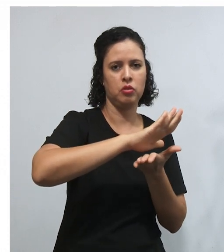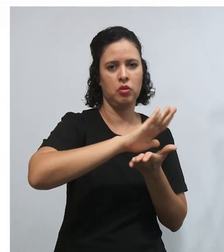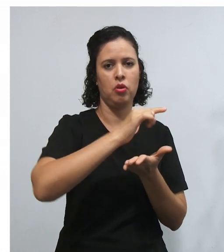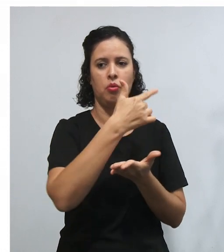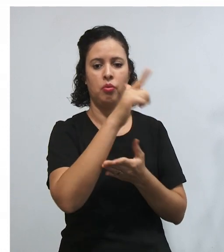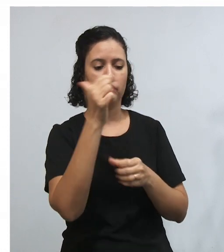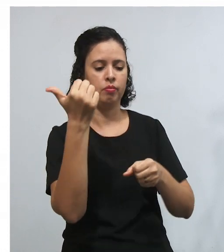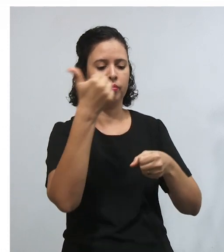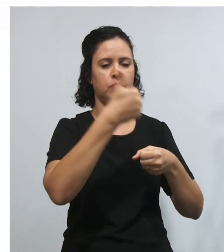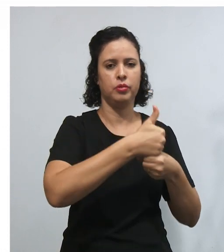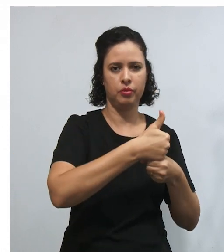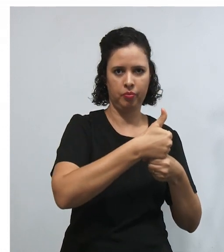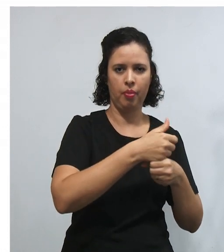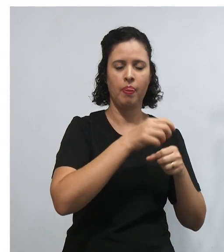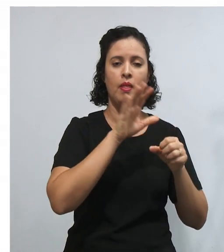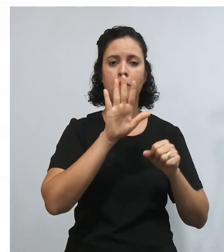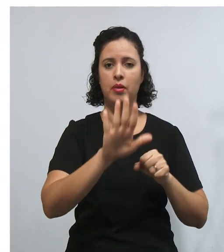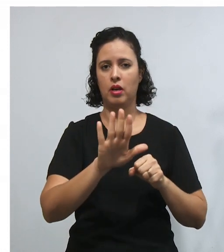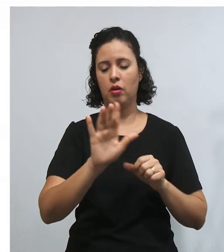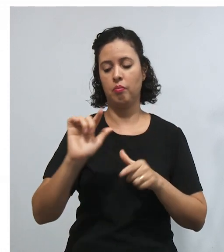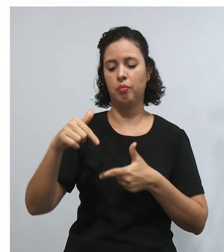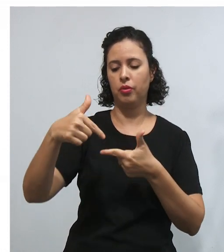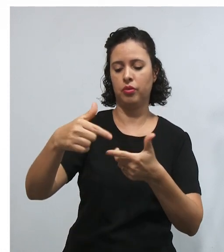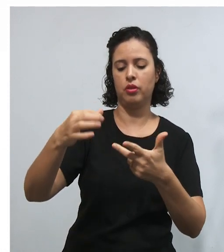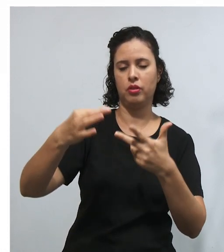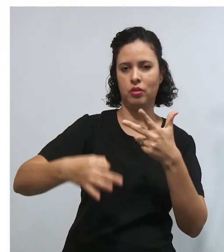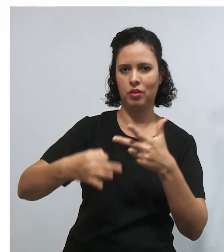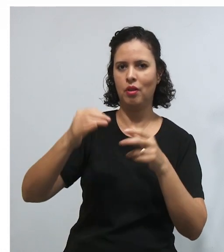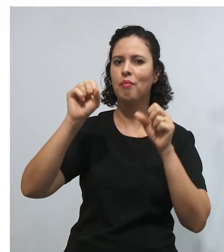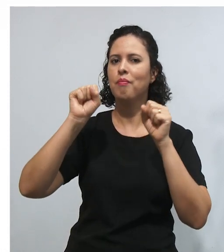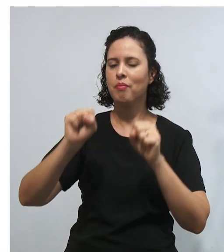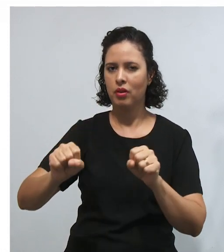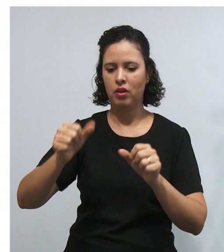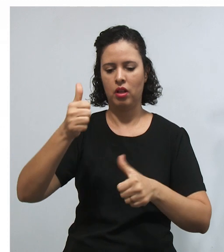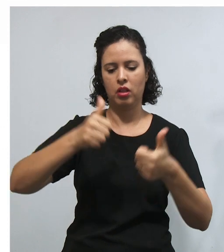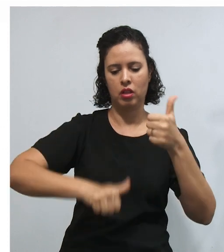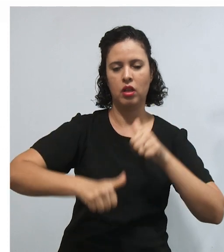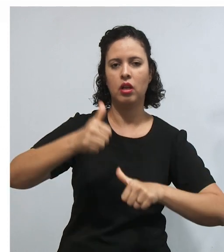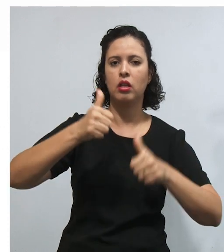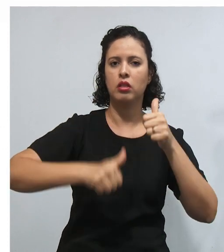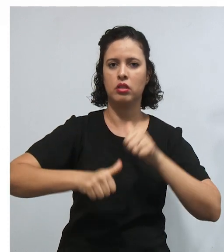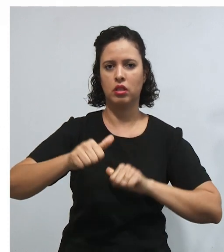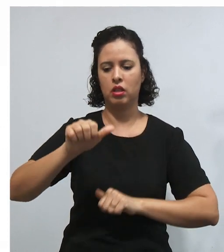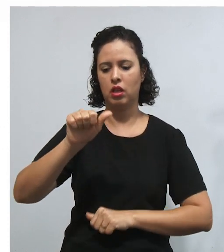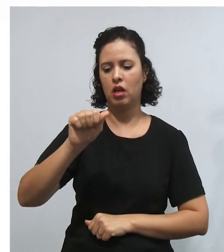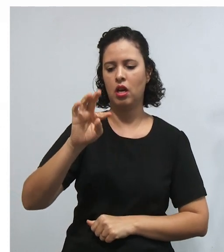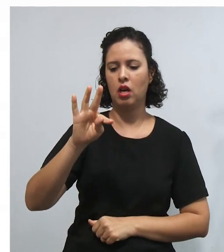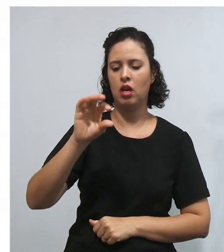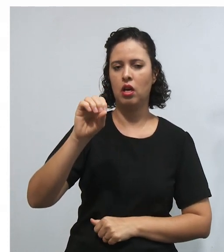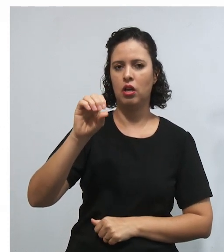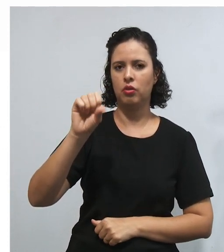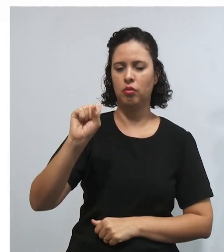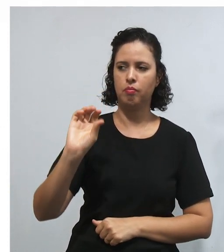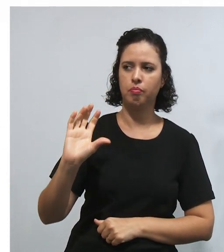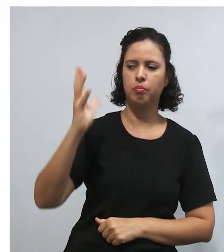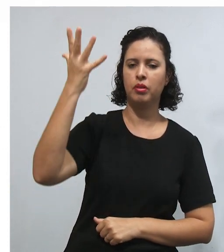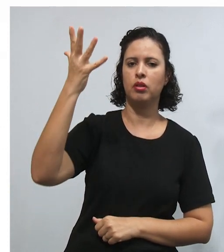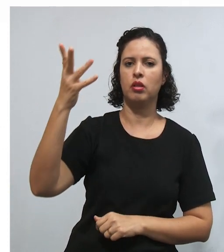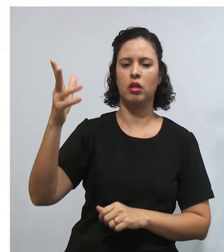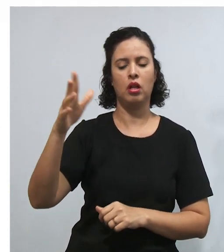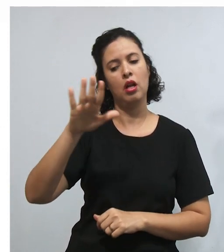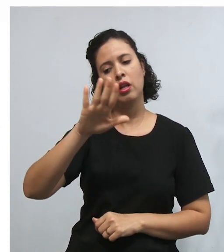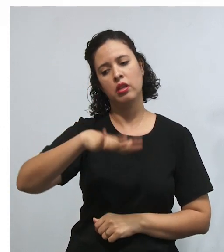os atos, tá? Ele pode examinar os atos, em geral, da administração pública de qualquer natureza,